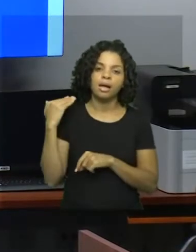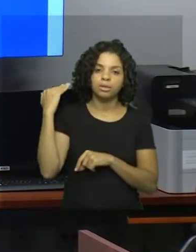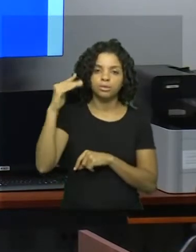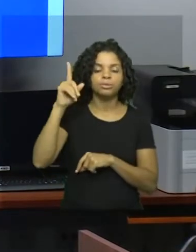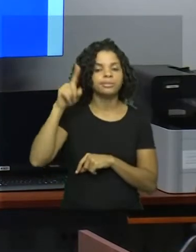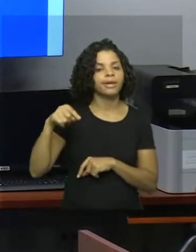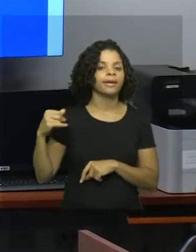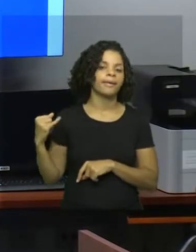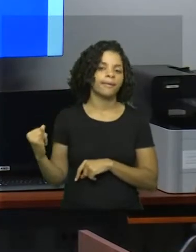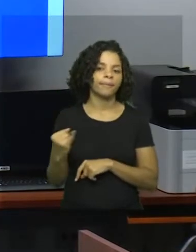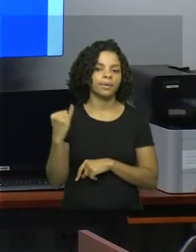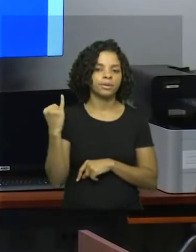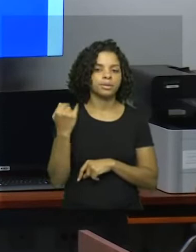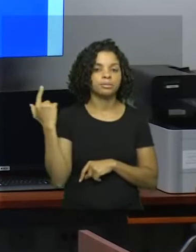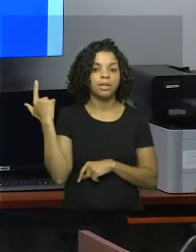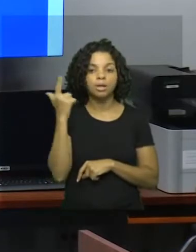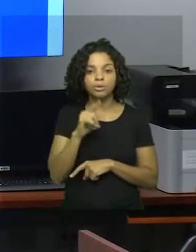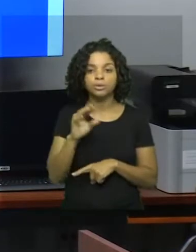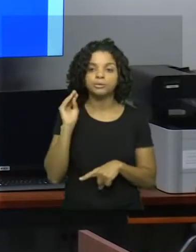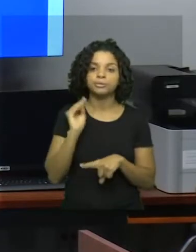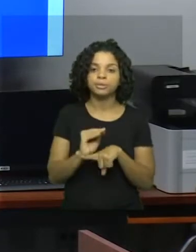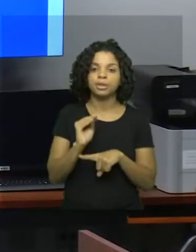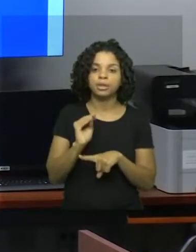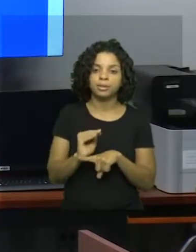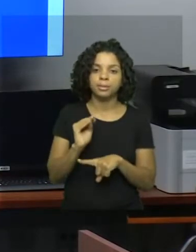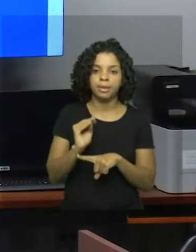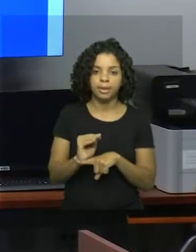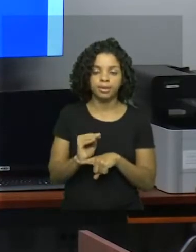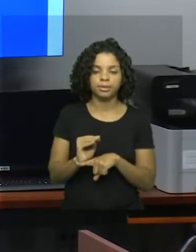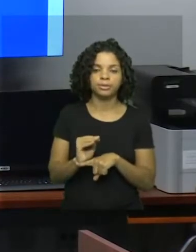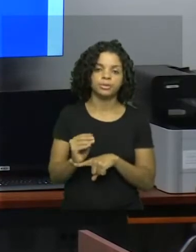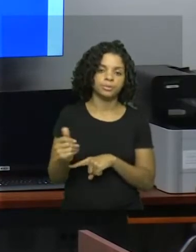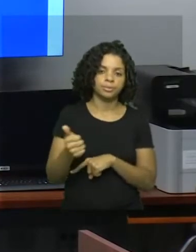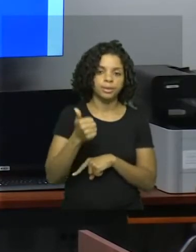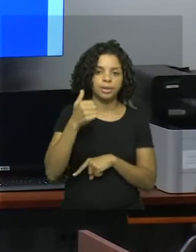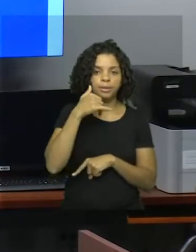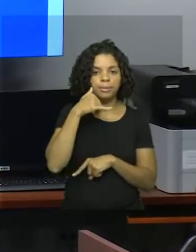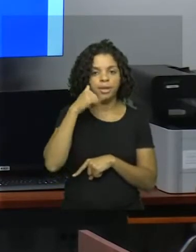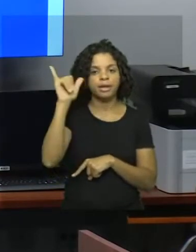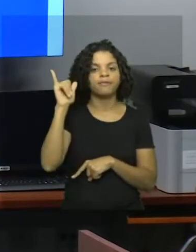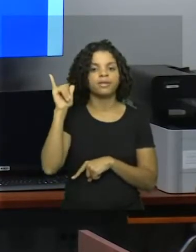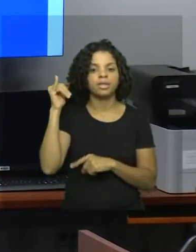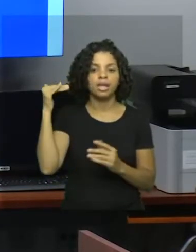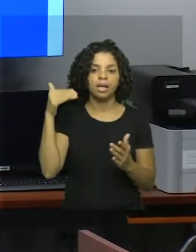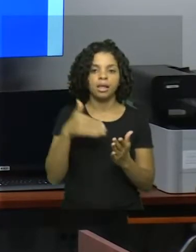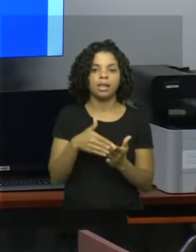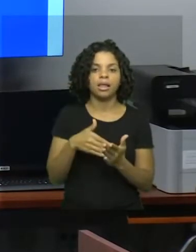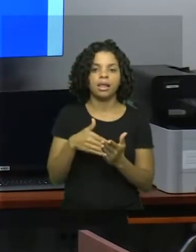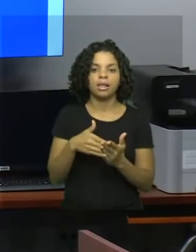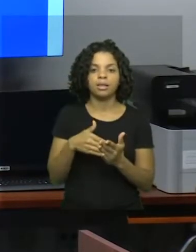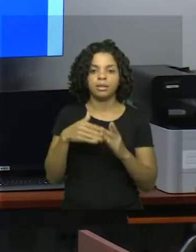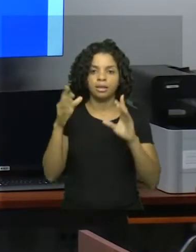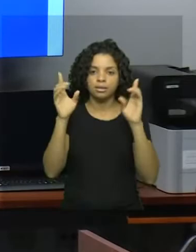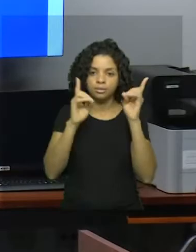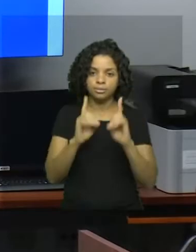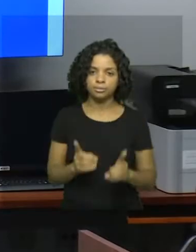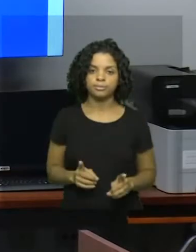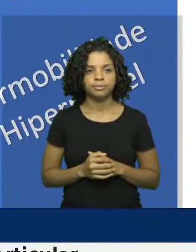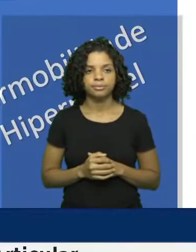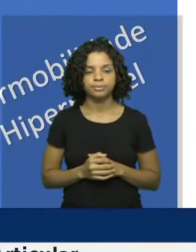haja intervenção e, principalmente, uma intervenção precoce para que evitamos a evolução para a incapacidade